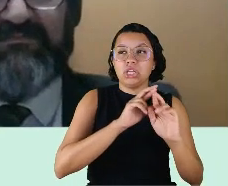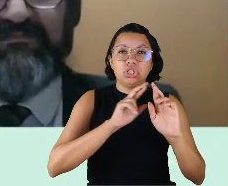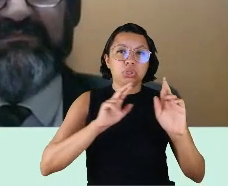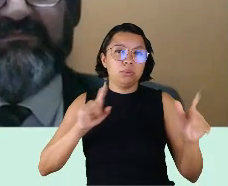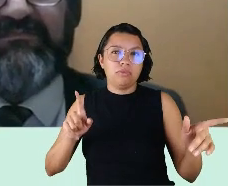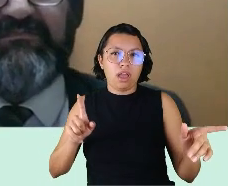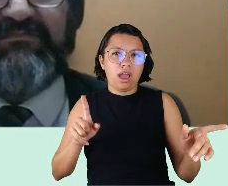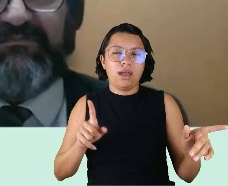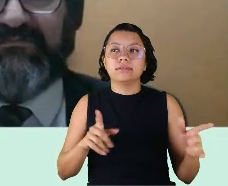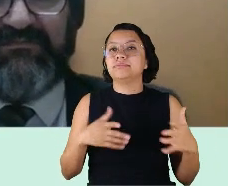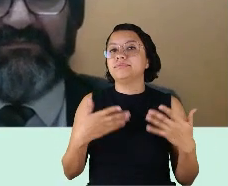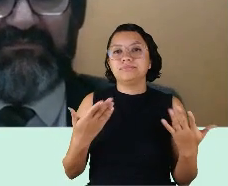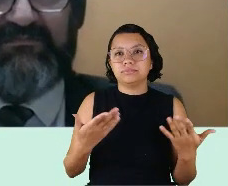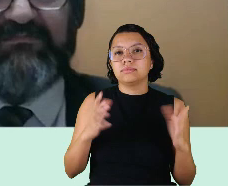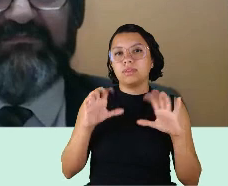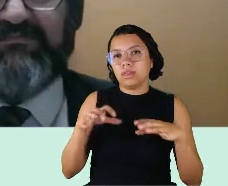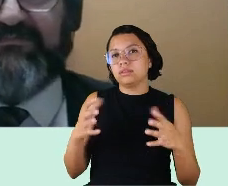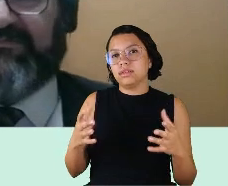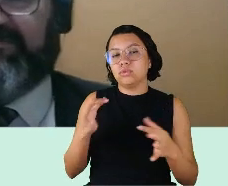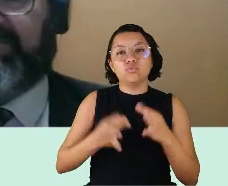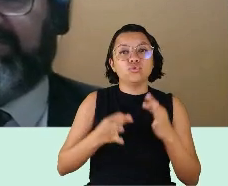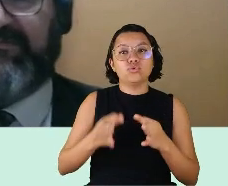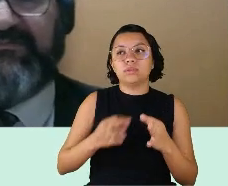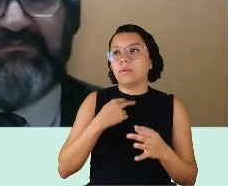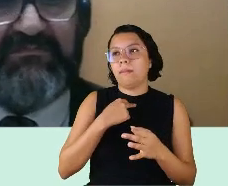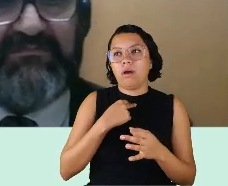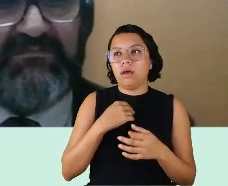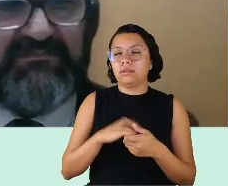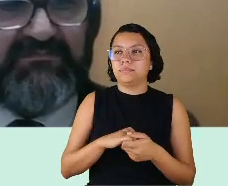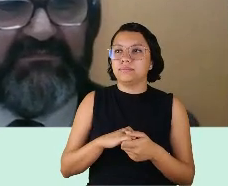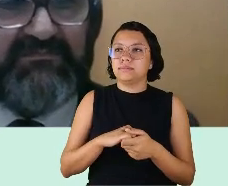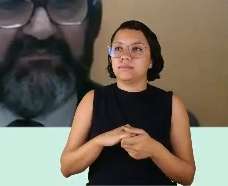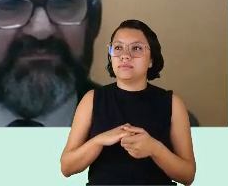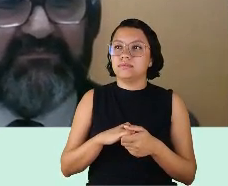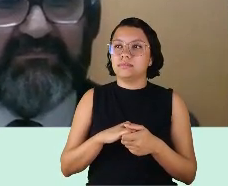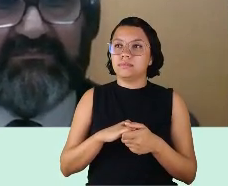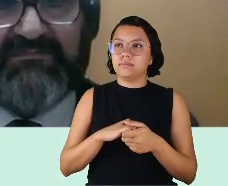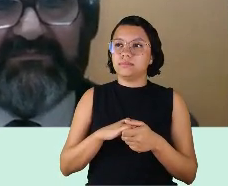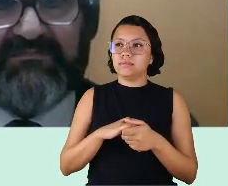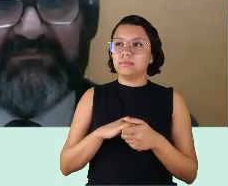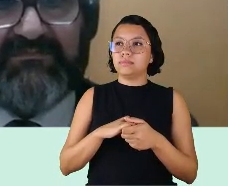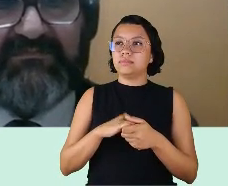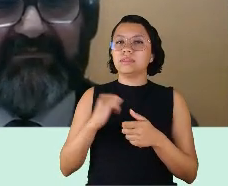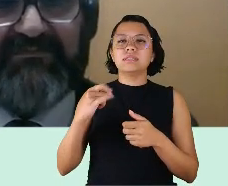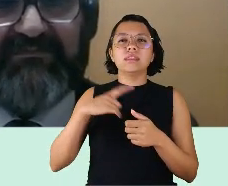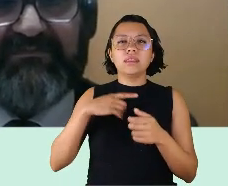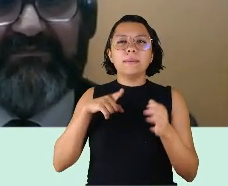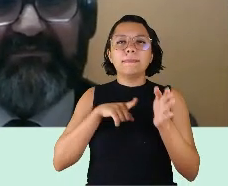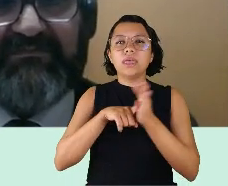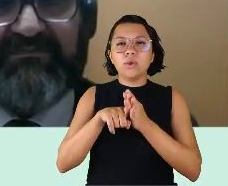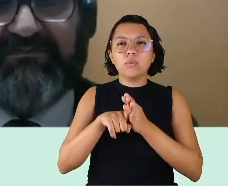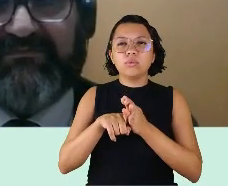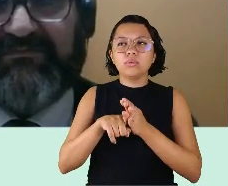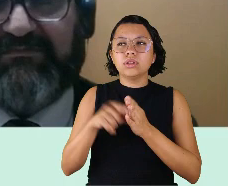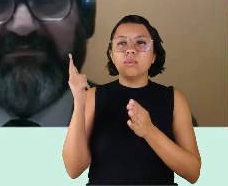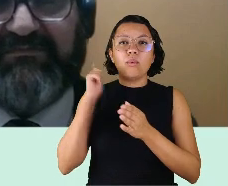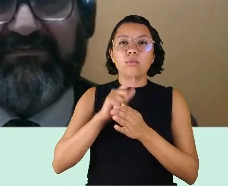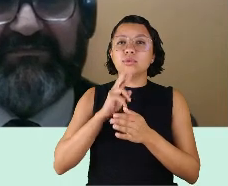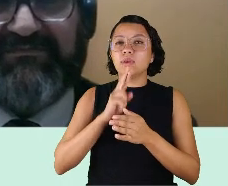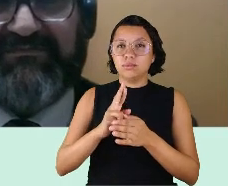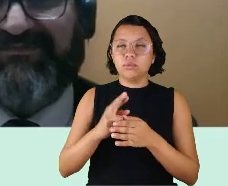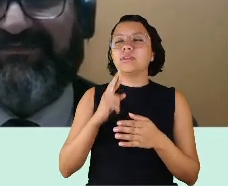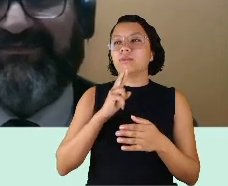Uma realidade virtual. Então, é isso, os juízes não podem. Se vierem perguntas que eu saiba